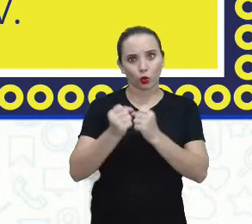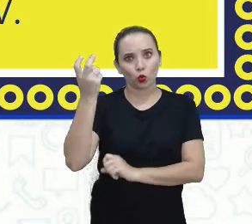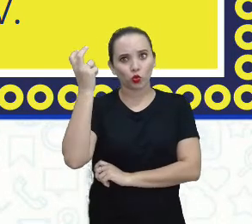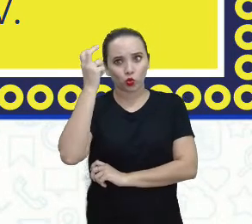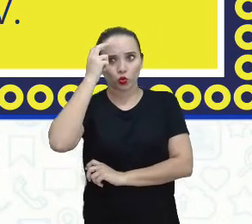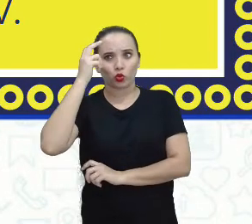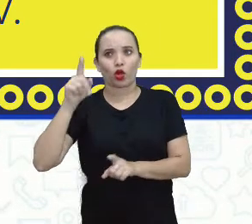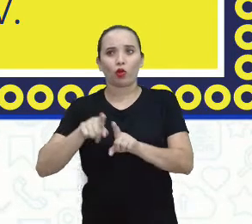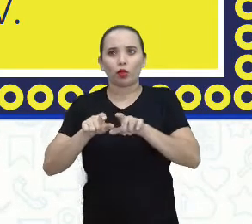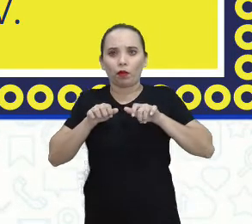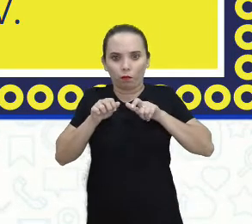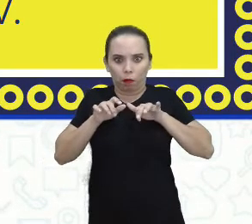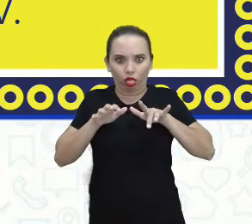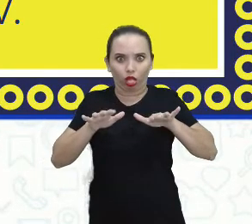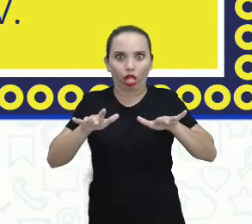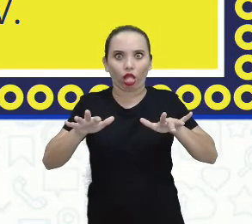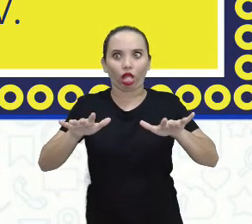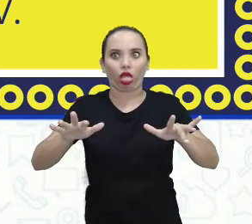a partir da